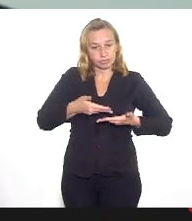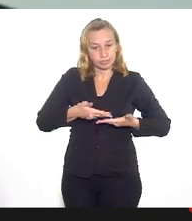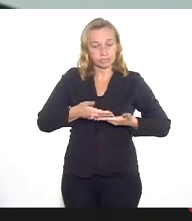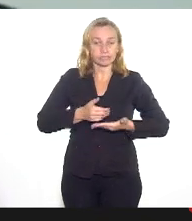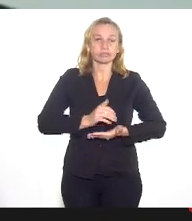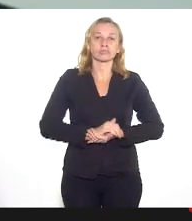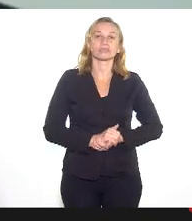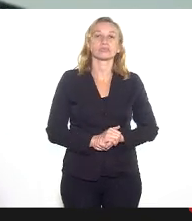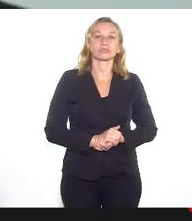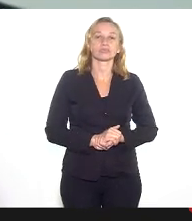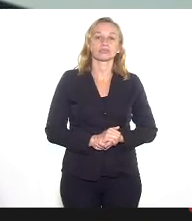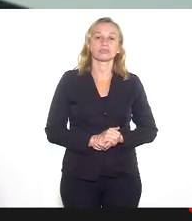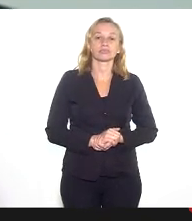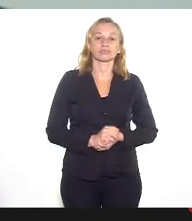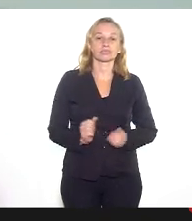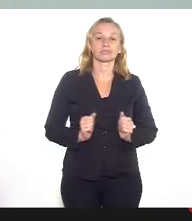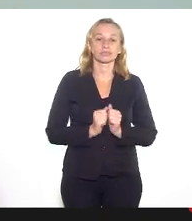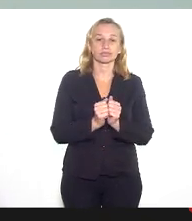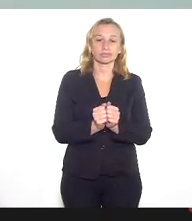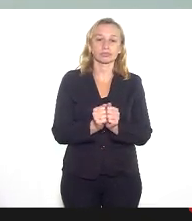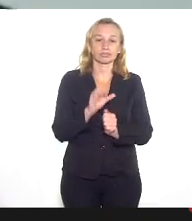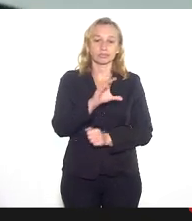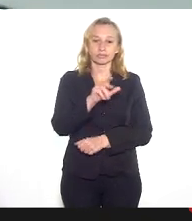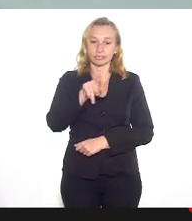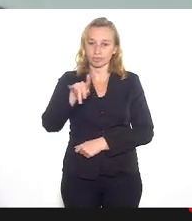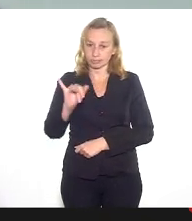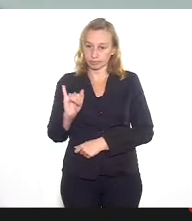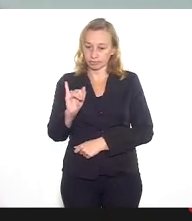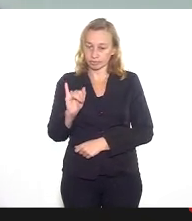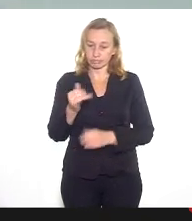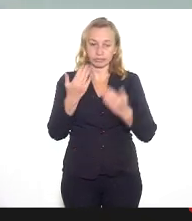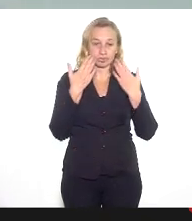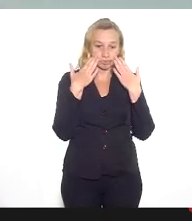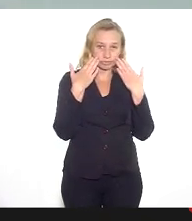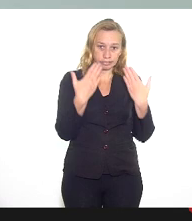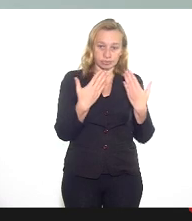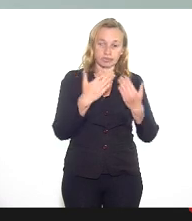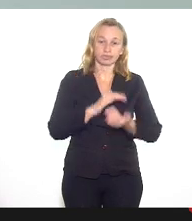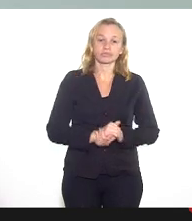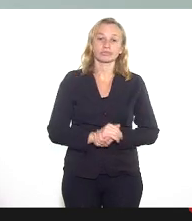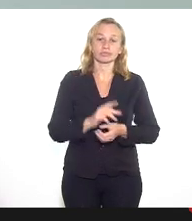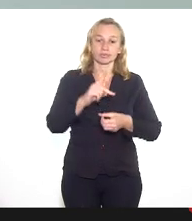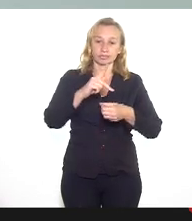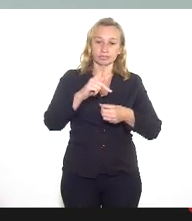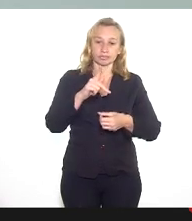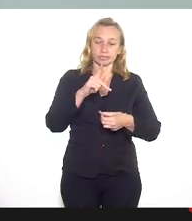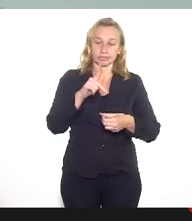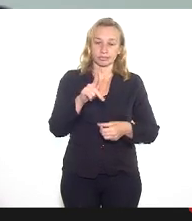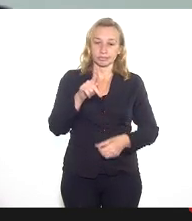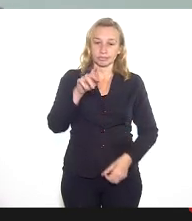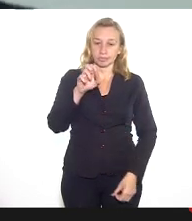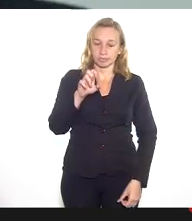para participar desta CPI em representação da Petrobras Brasil.